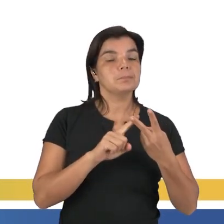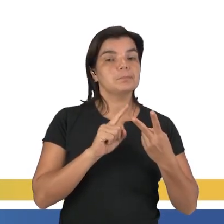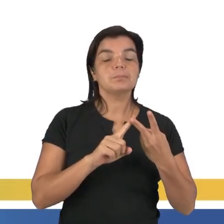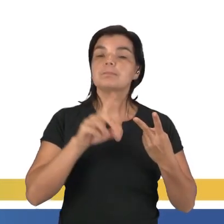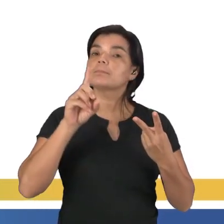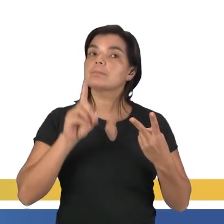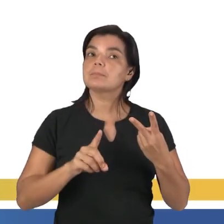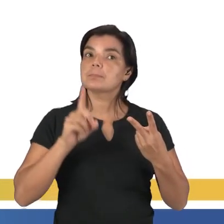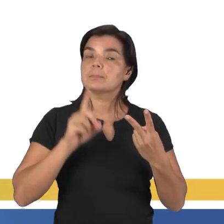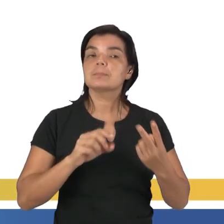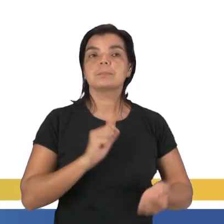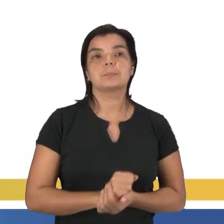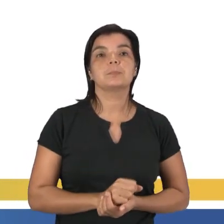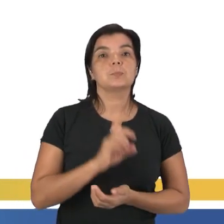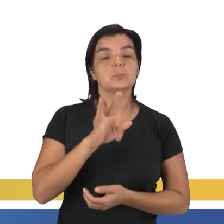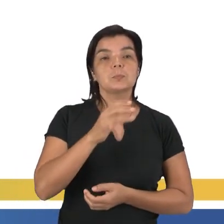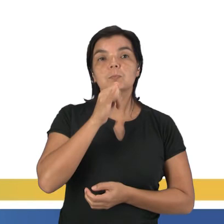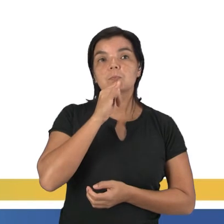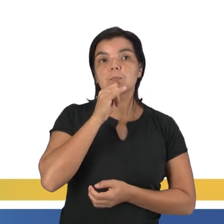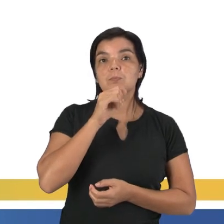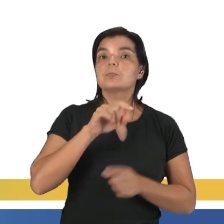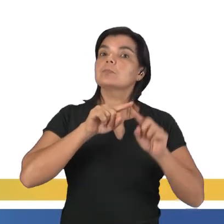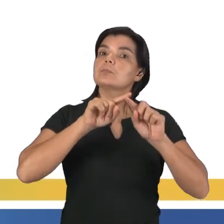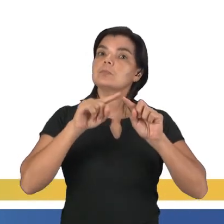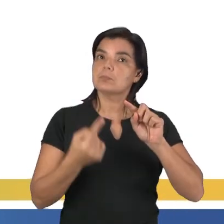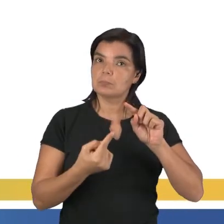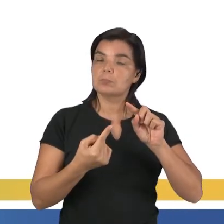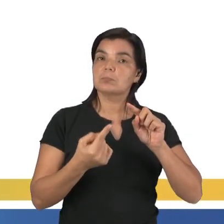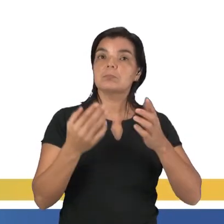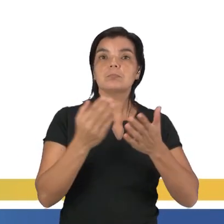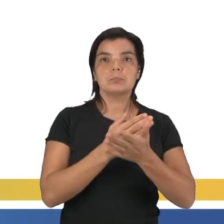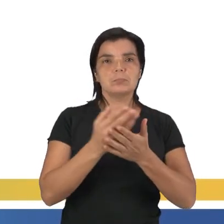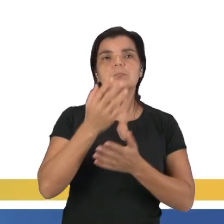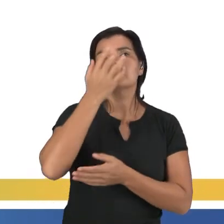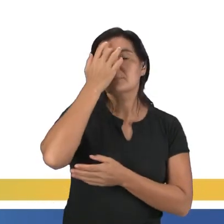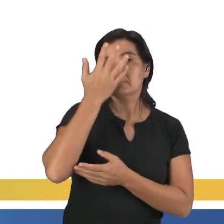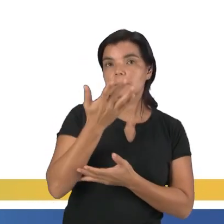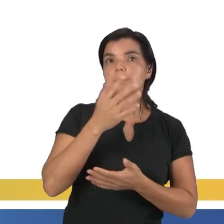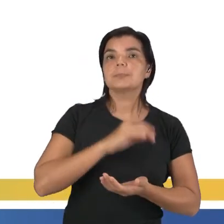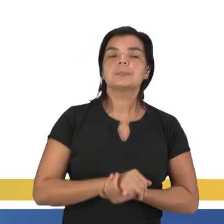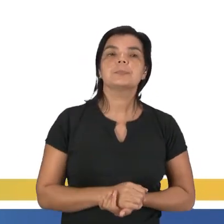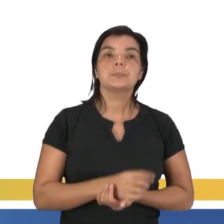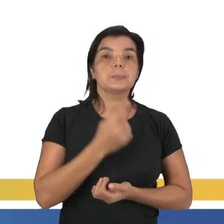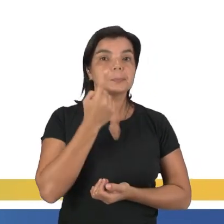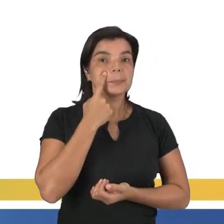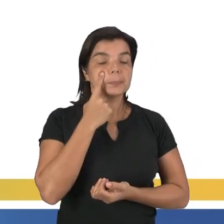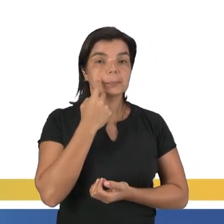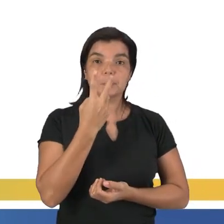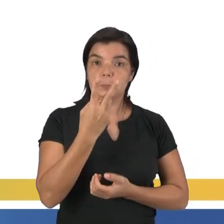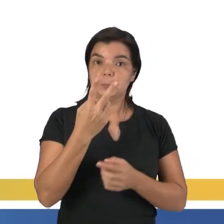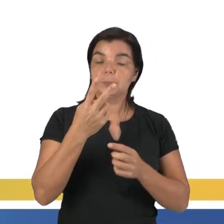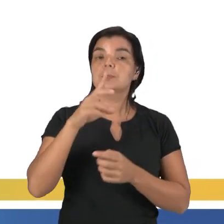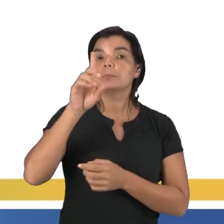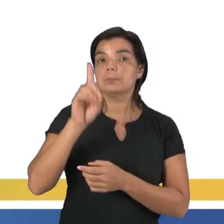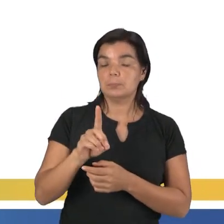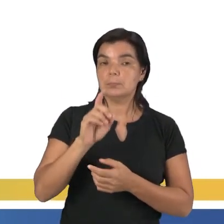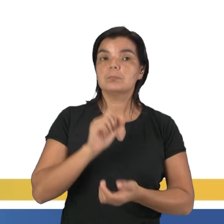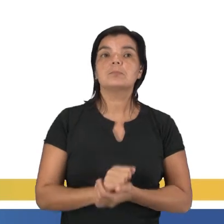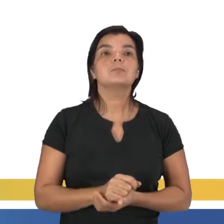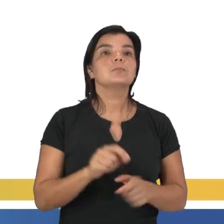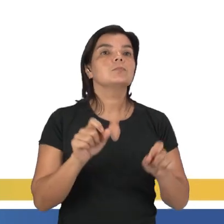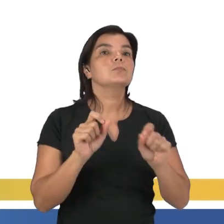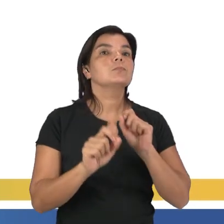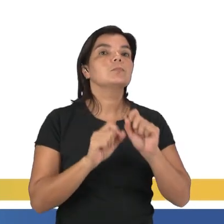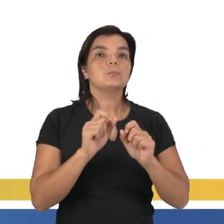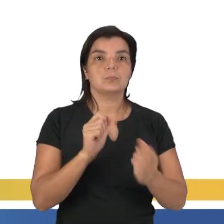casas para a direita. Só que nesse exemplo eu vou utilizar a vírgula, que para alguns é bem mais fácil. Visto que são 2 casas para a direita, você vai